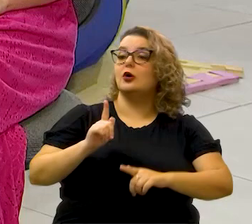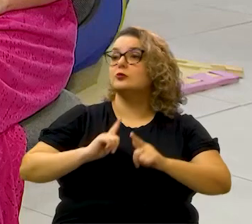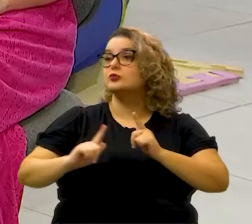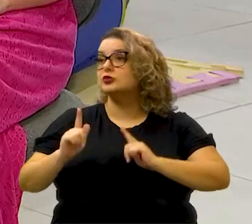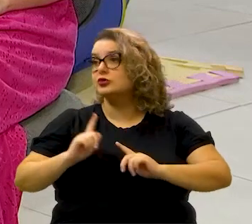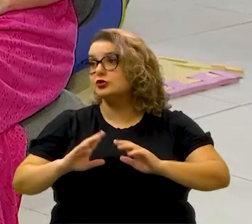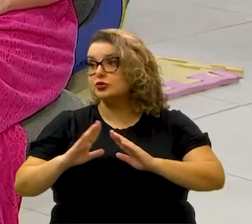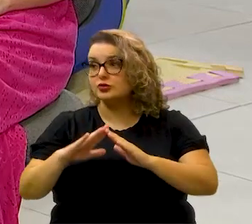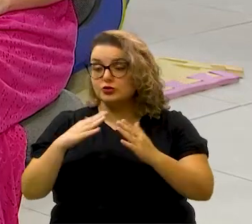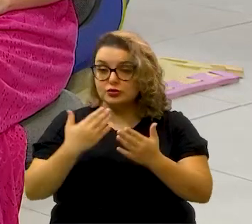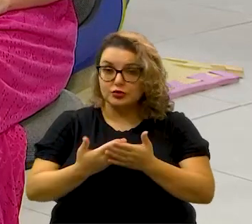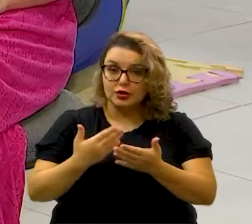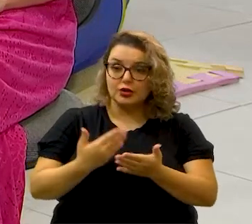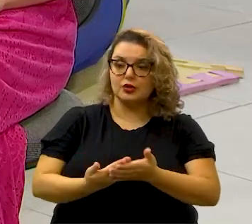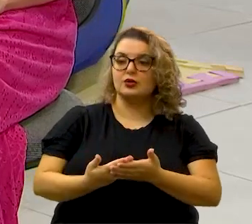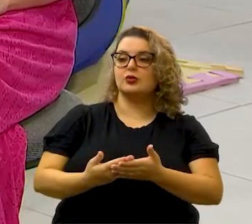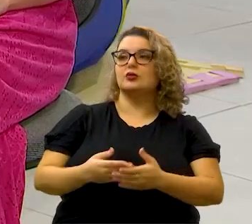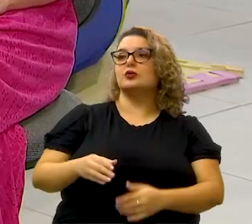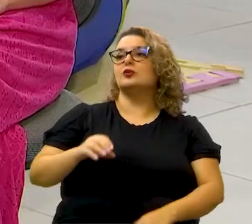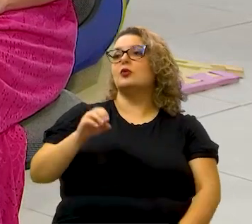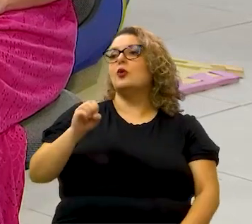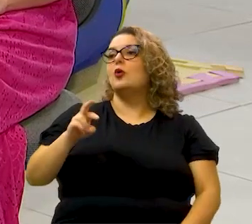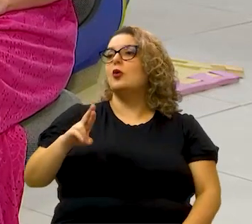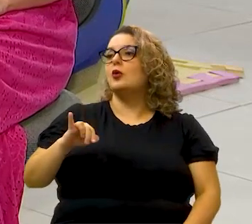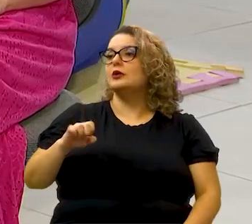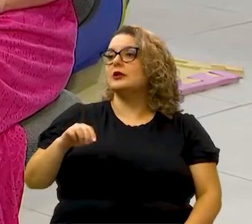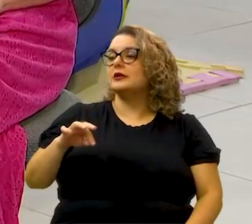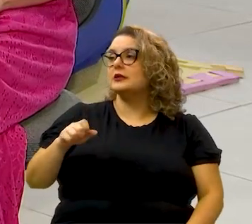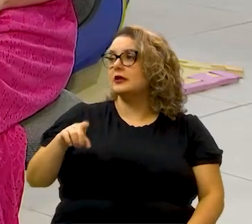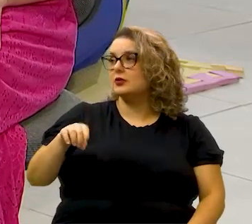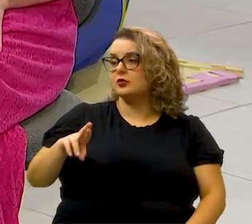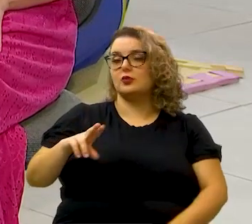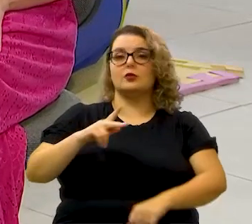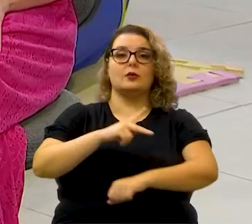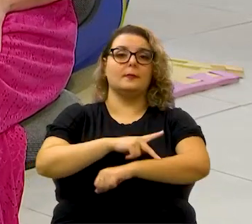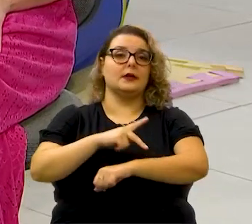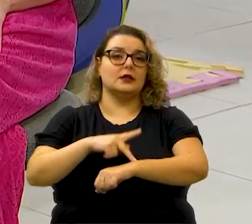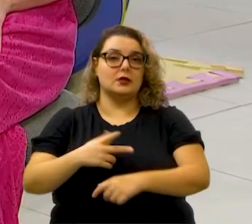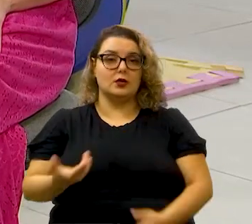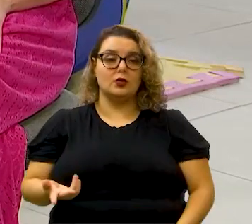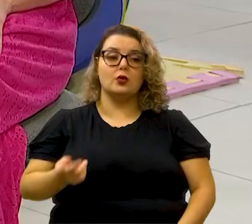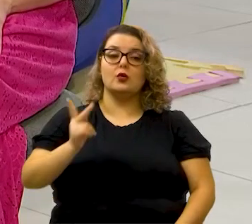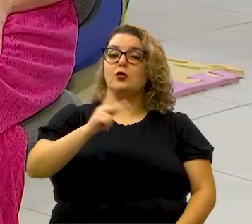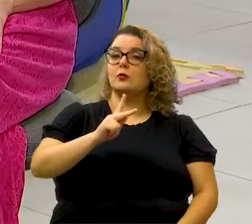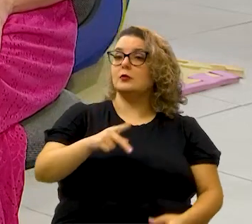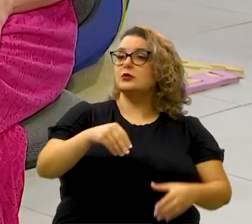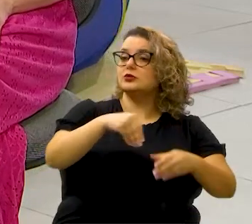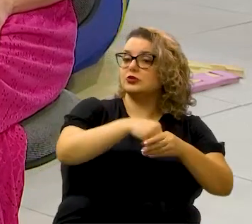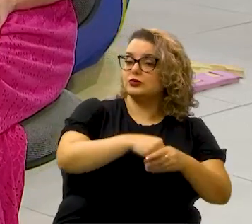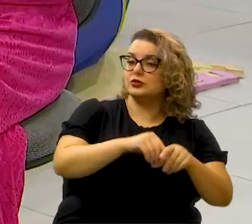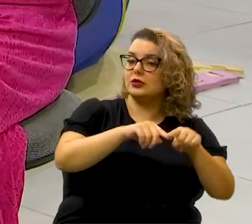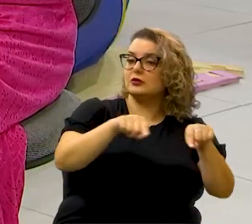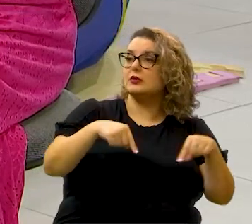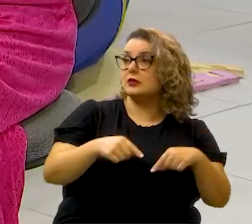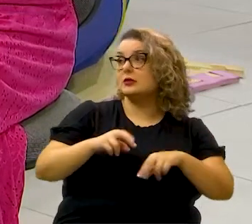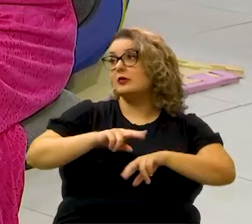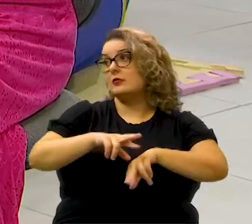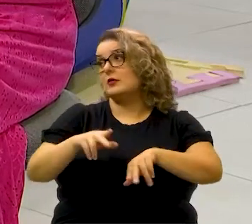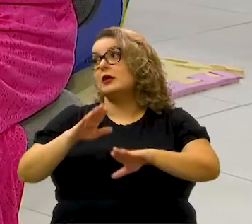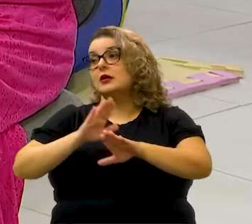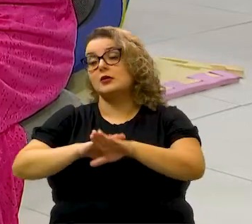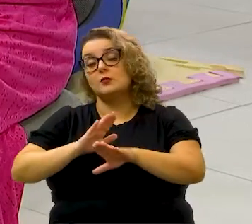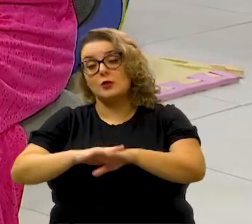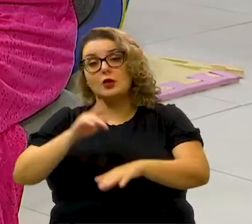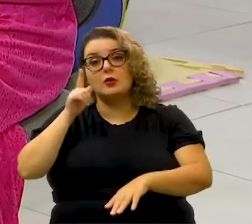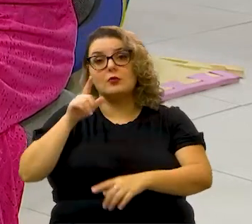formação também para o gestor da escola, para o orientador pedagógico, para o professor da sala. Então a gente tem